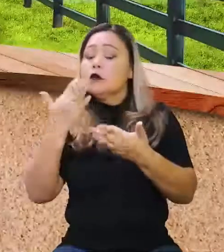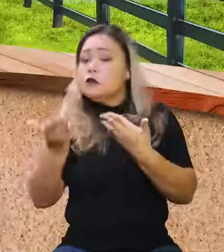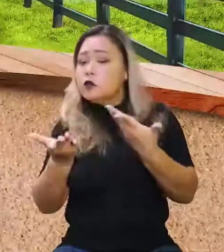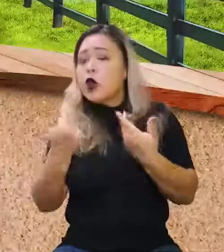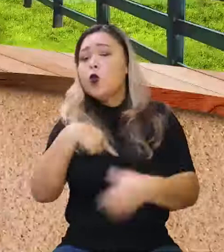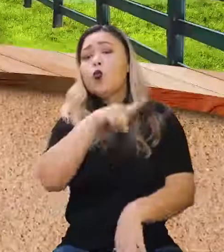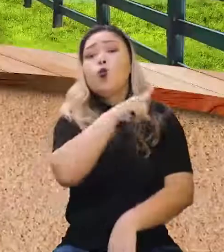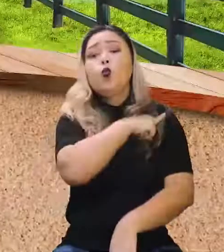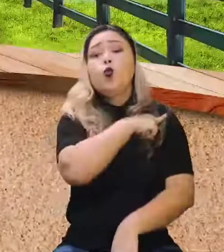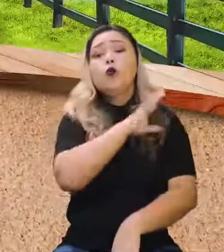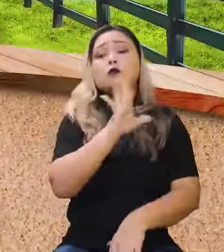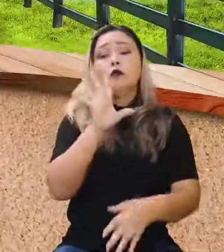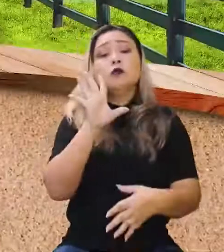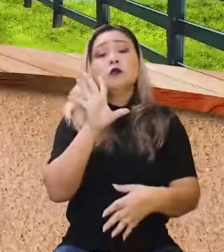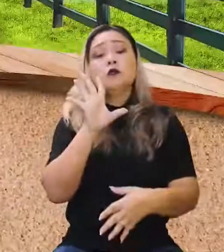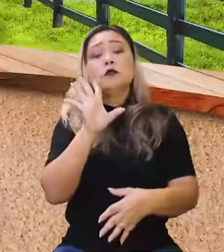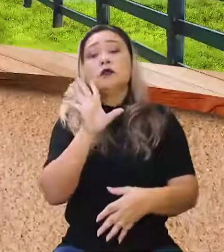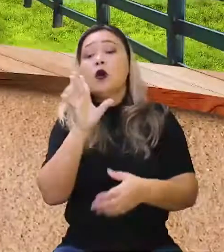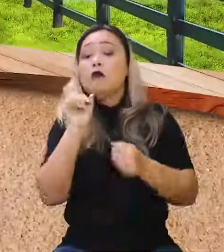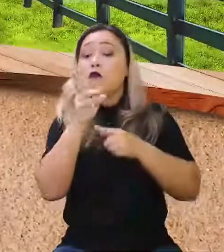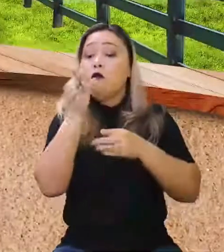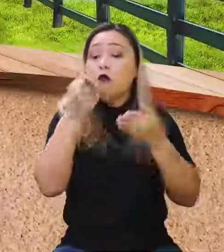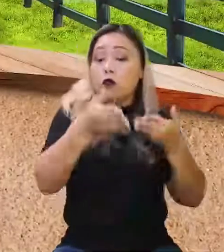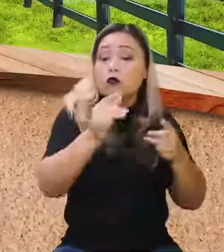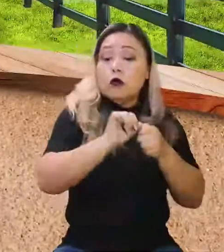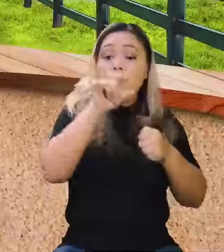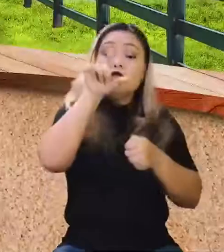essa atividade avícola,